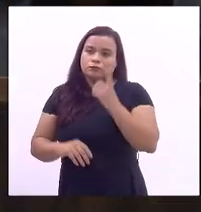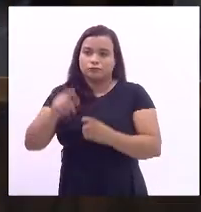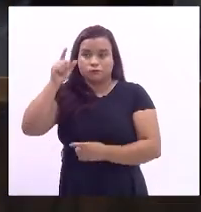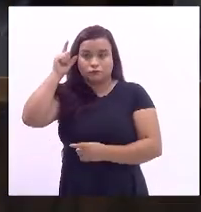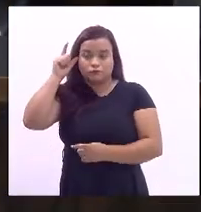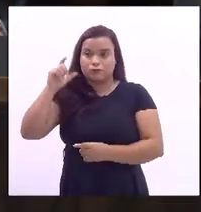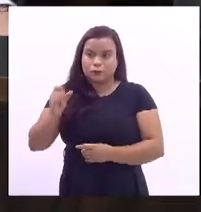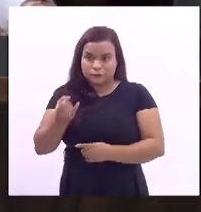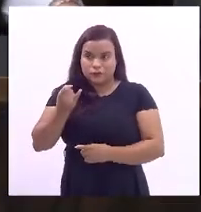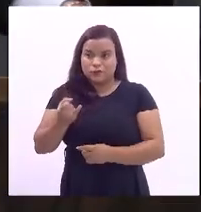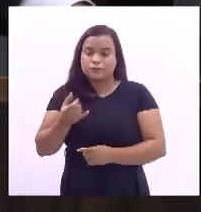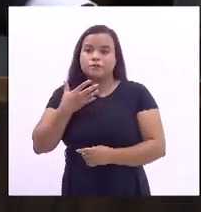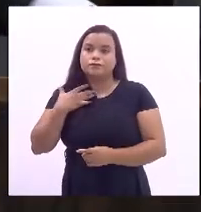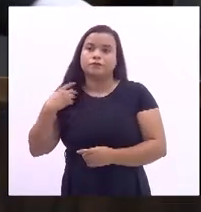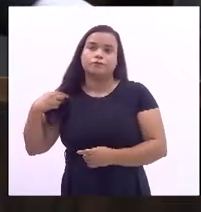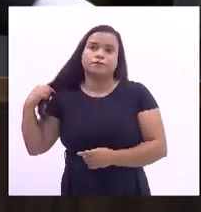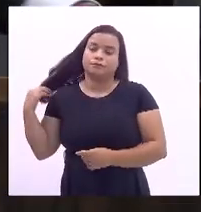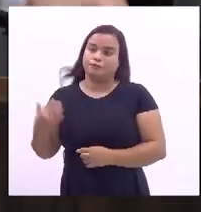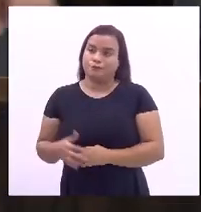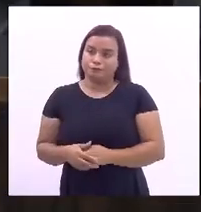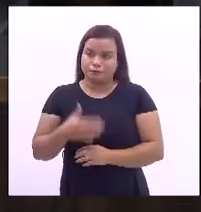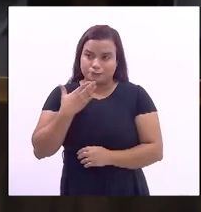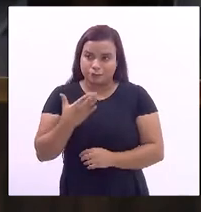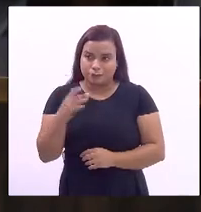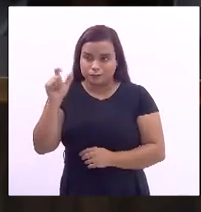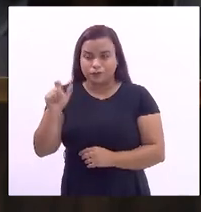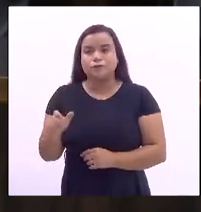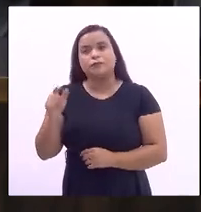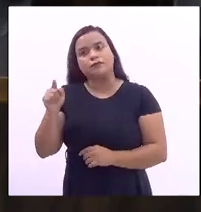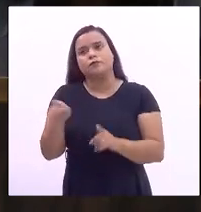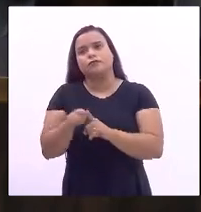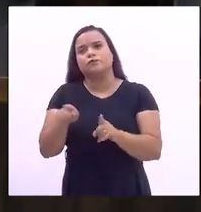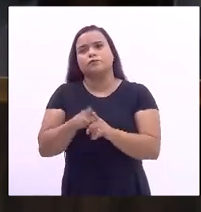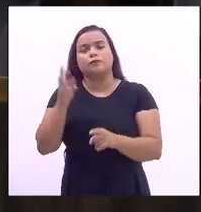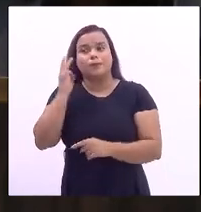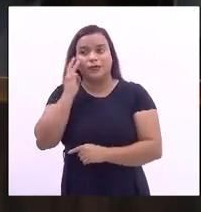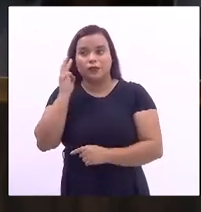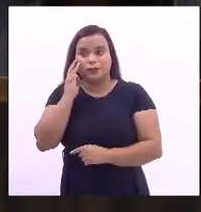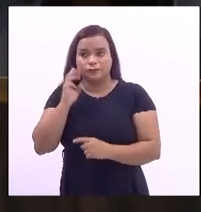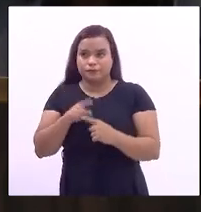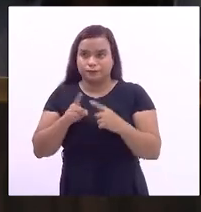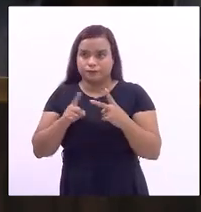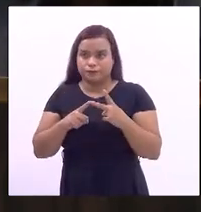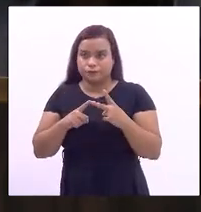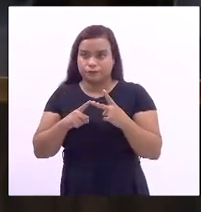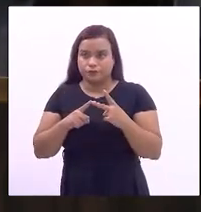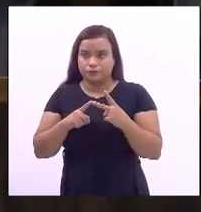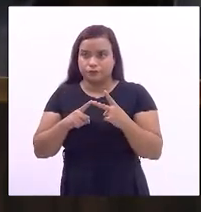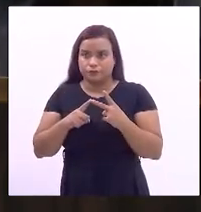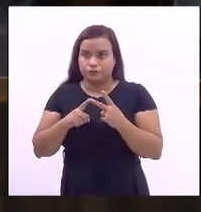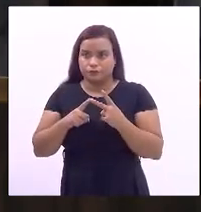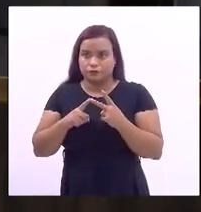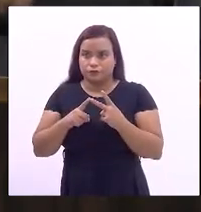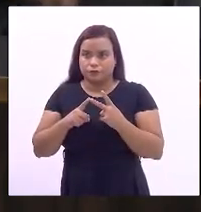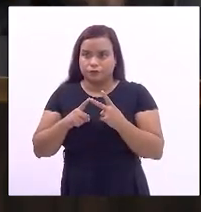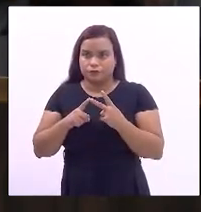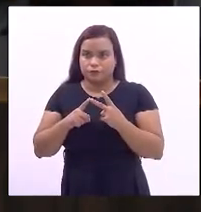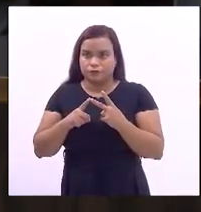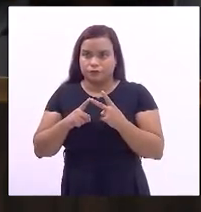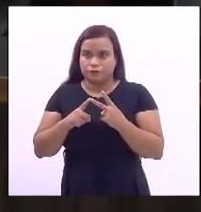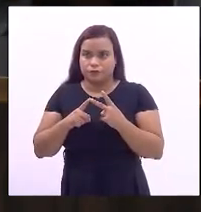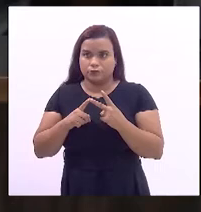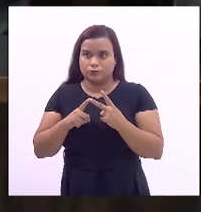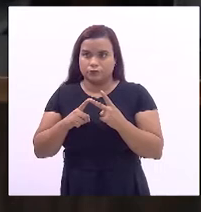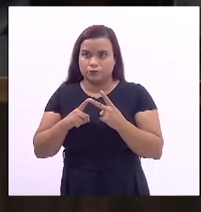aproveitar é de que vossa excelência' deputado Carlos minc E aí